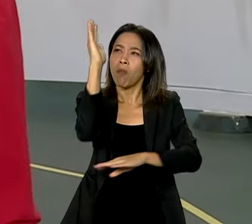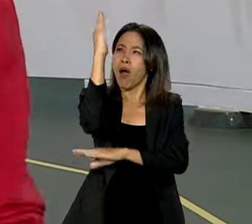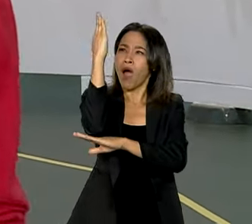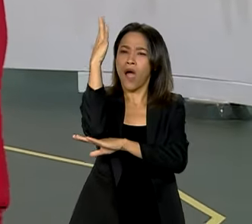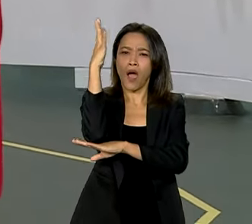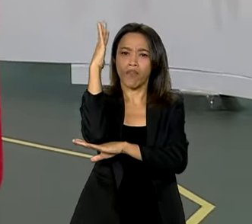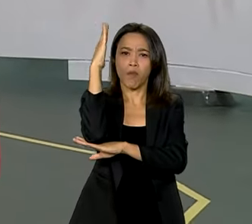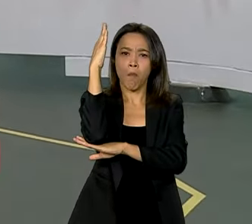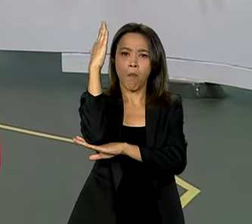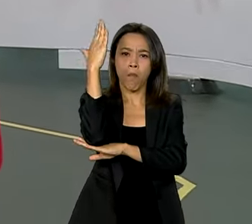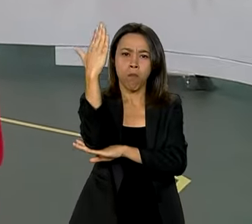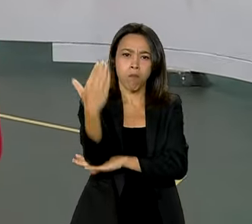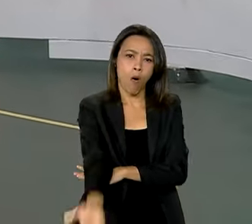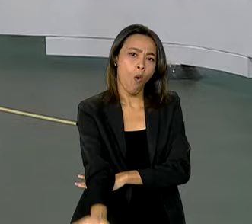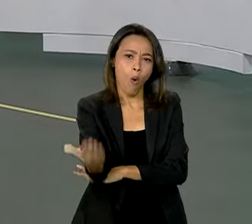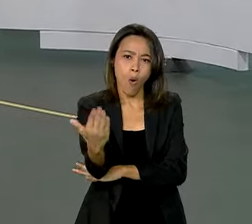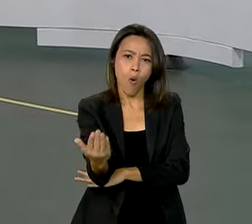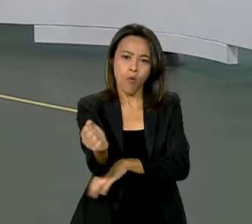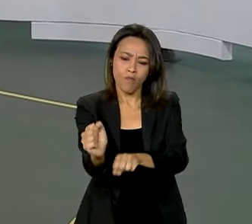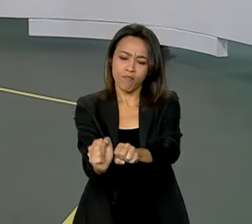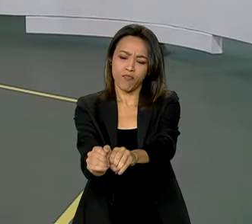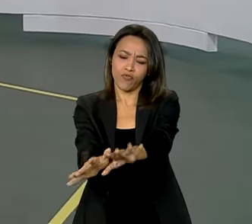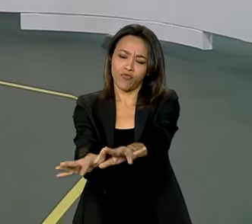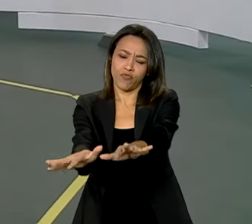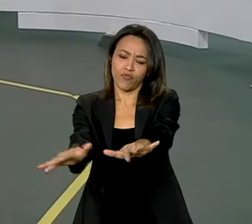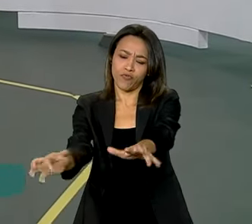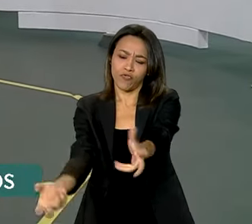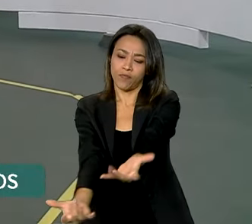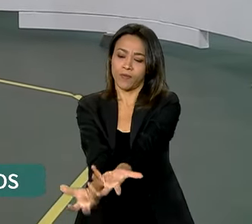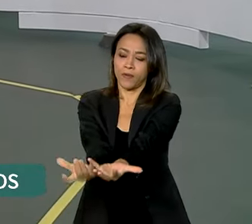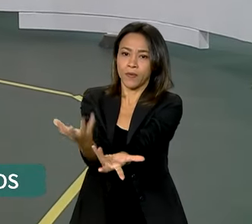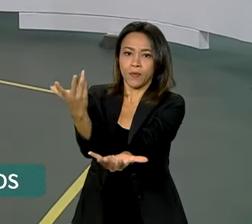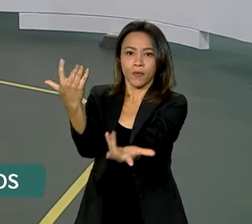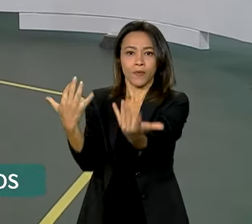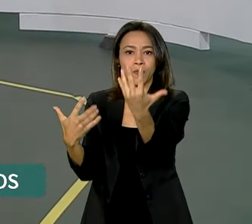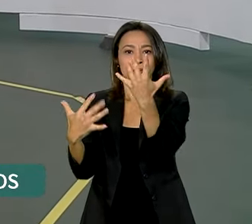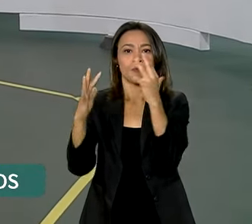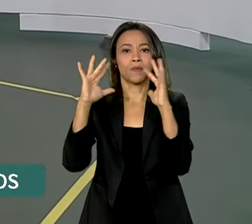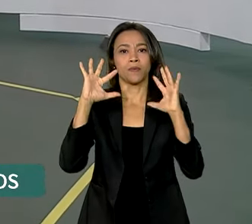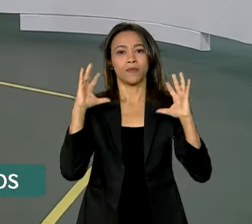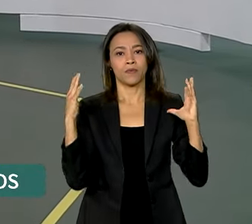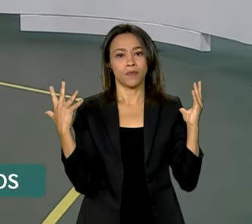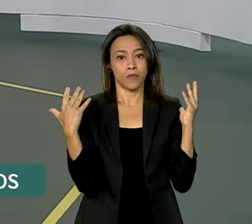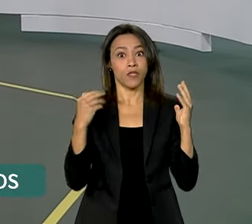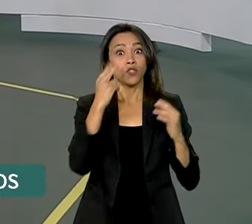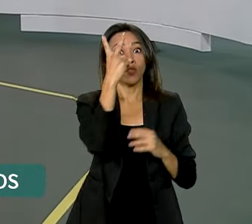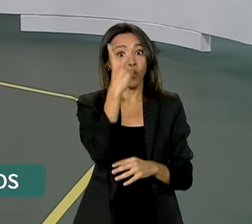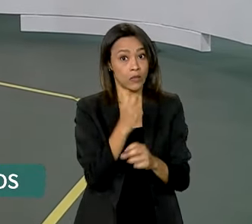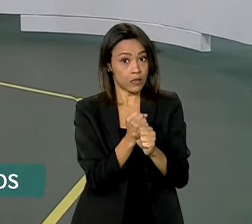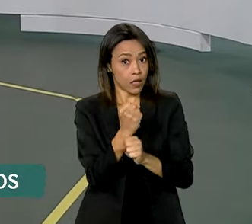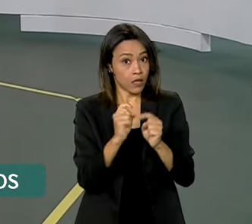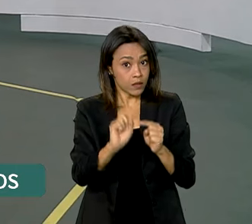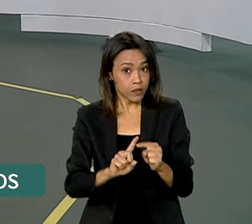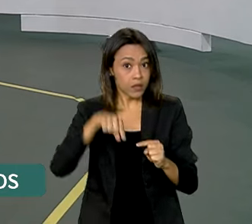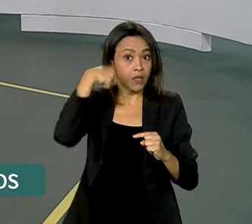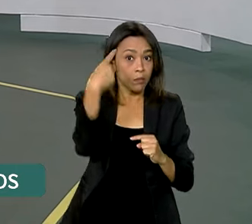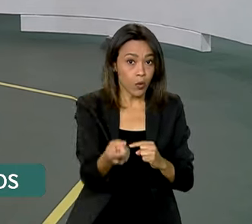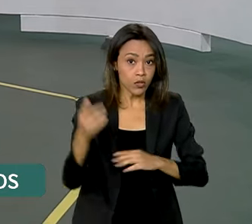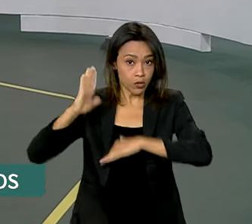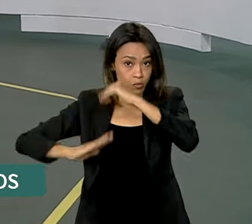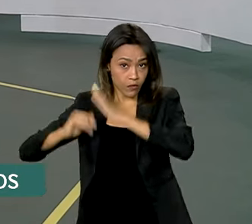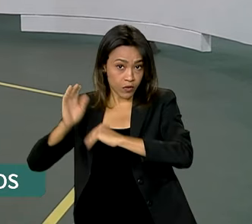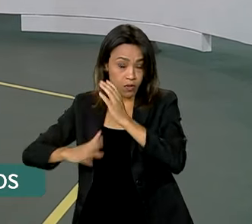tomba, muitas sementes se espalham pelo chão e brotam novamente. E assim foi. 2 anos depois,